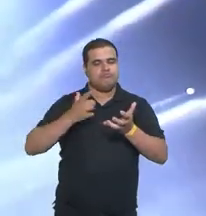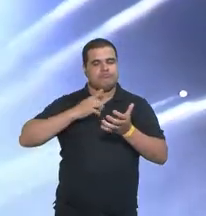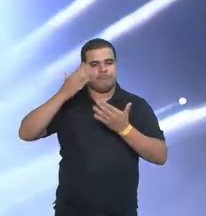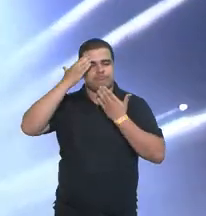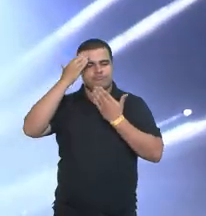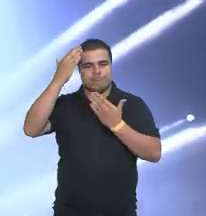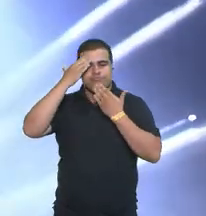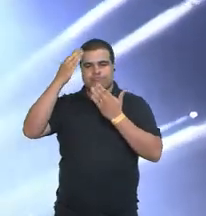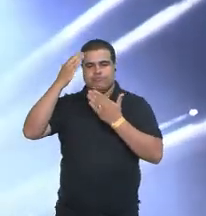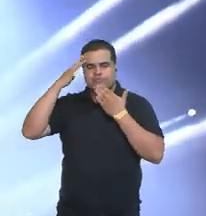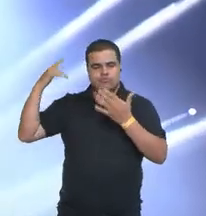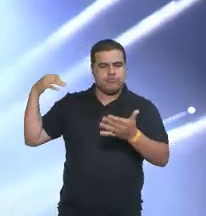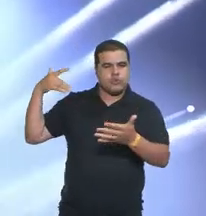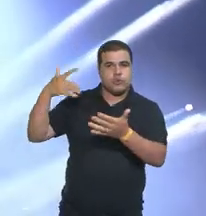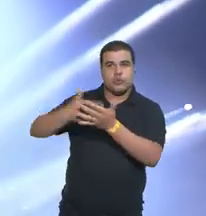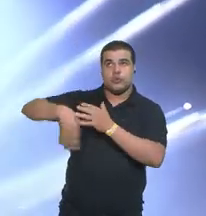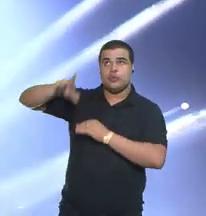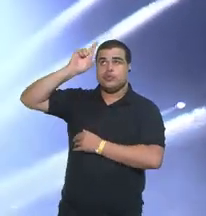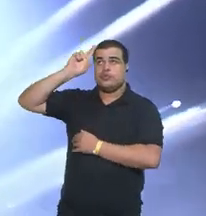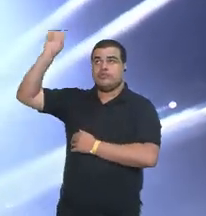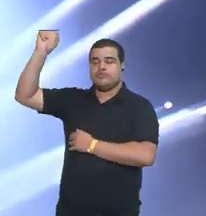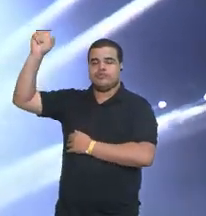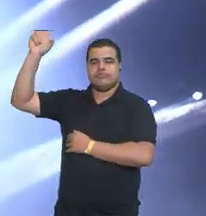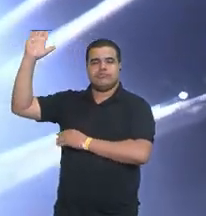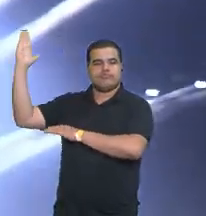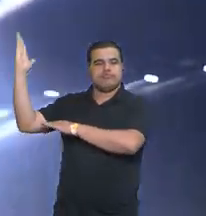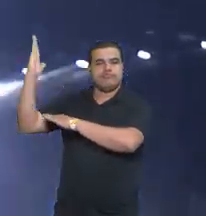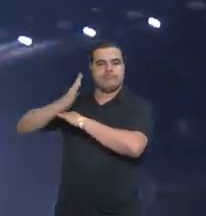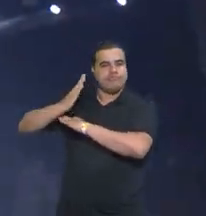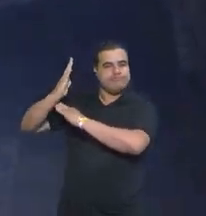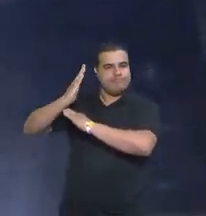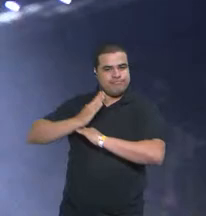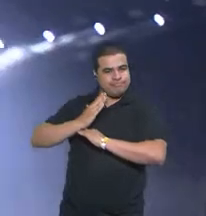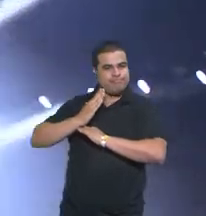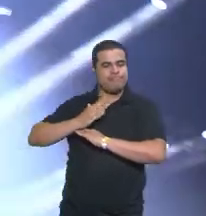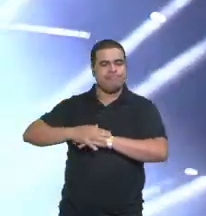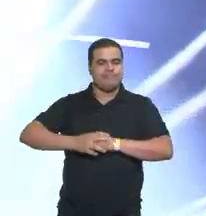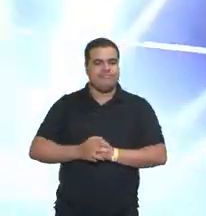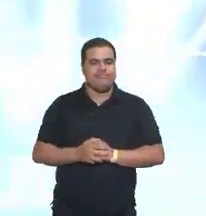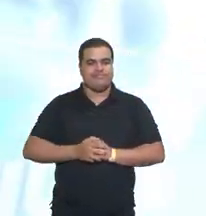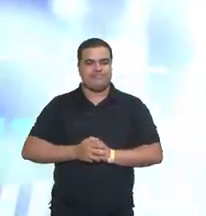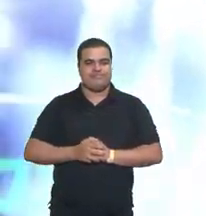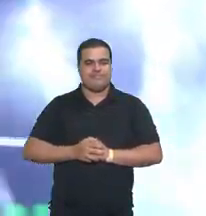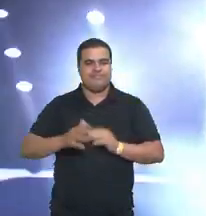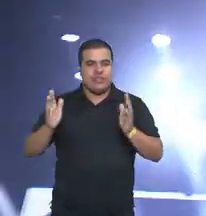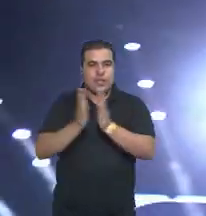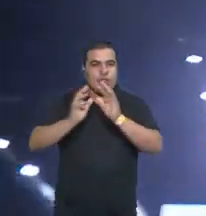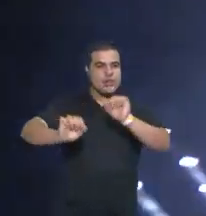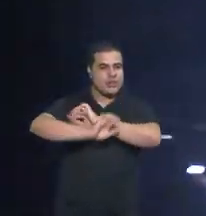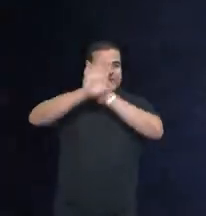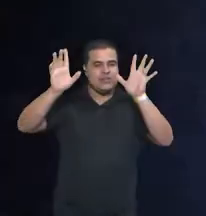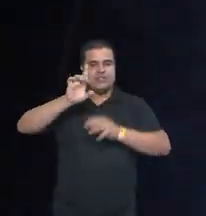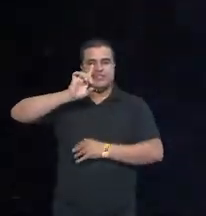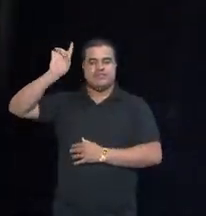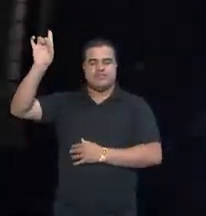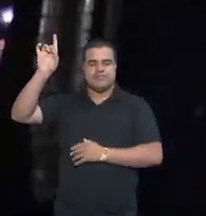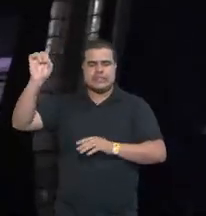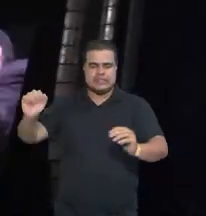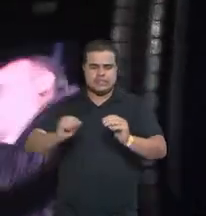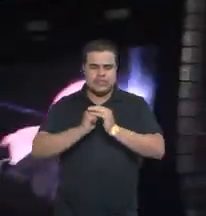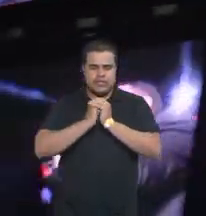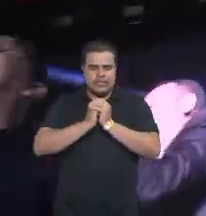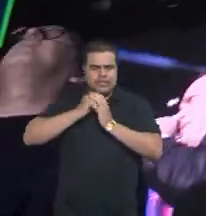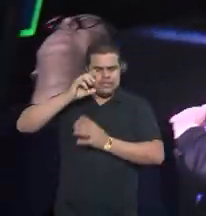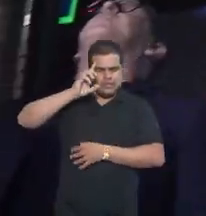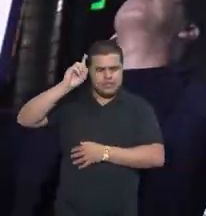porque até aqui o senhor tem luz tem luz glória a Deus então vamos orar vamos agradecer ajuste